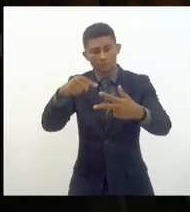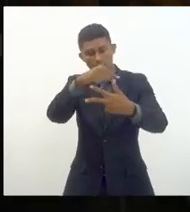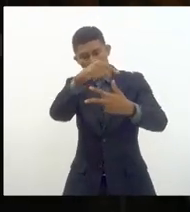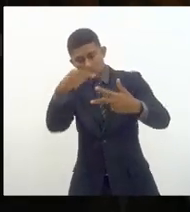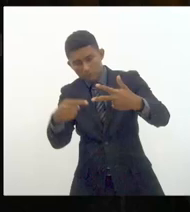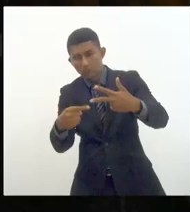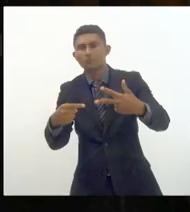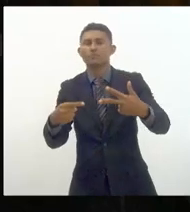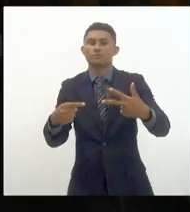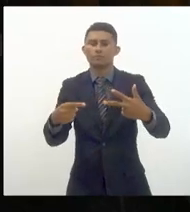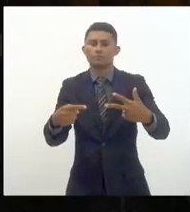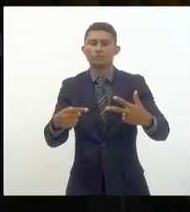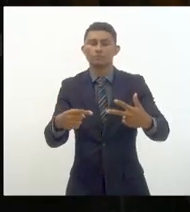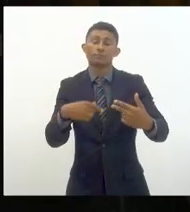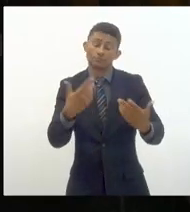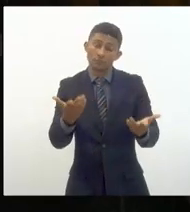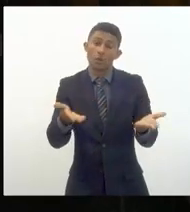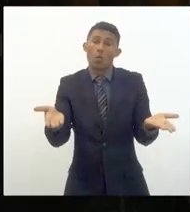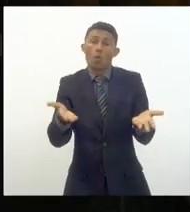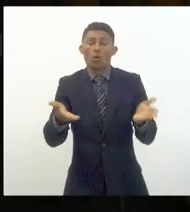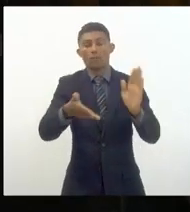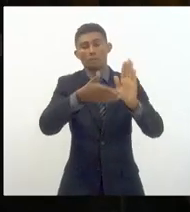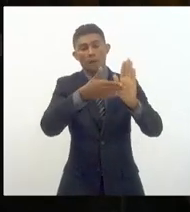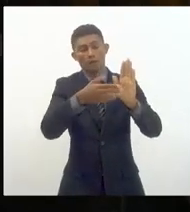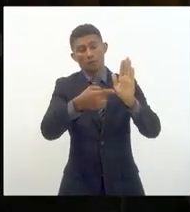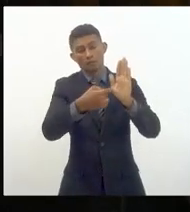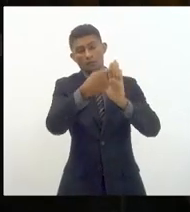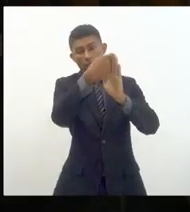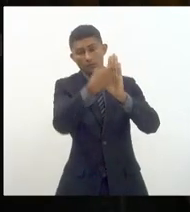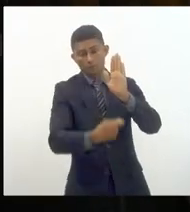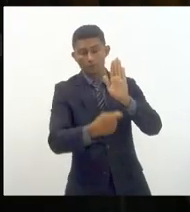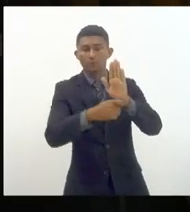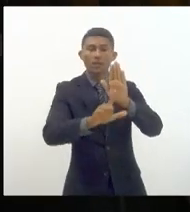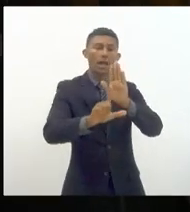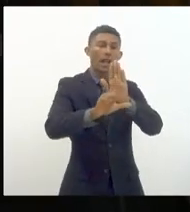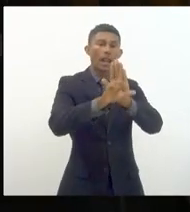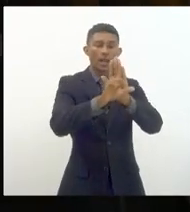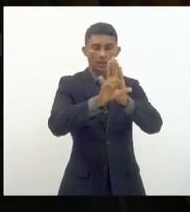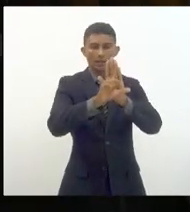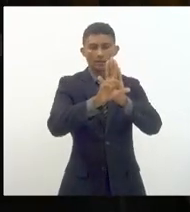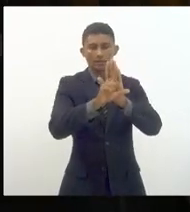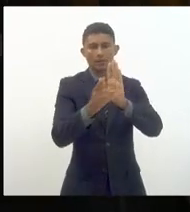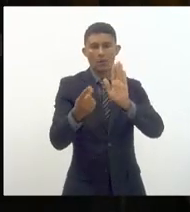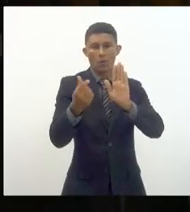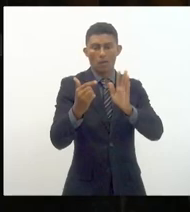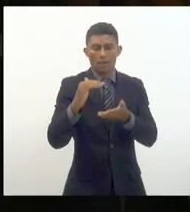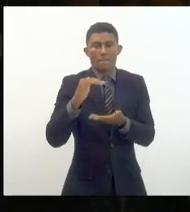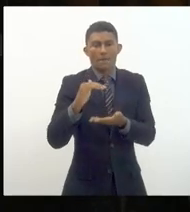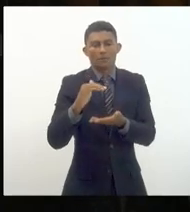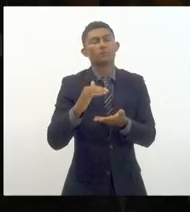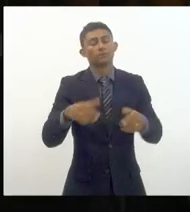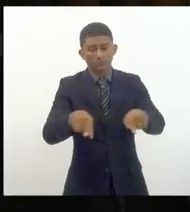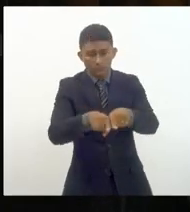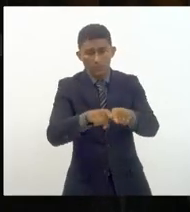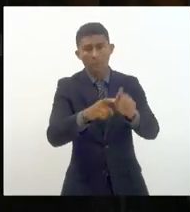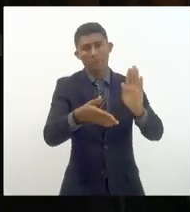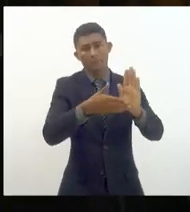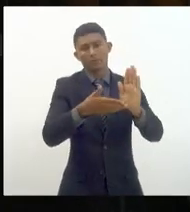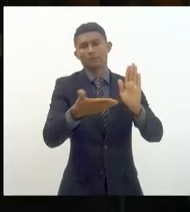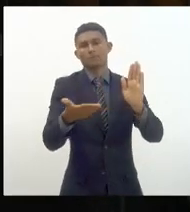também está na pauta de hoje a redação final da lei de diretrizes orçamentárias estão no